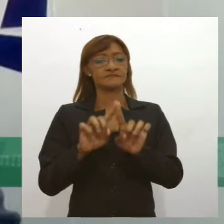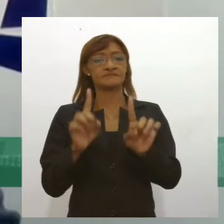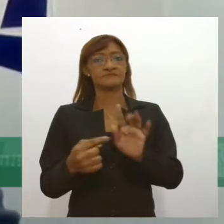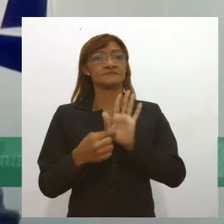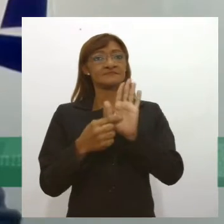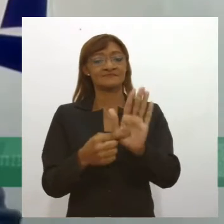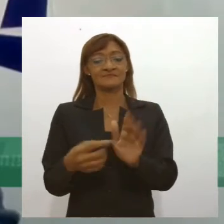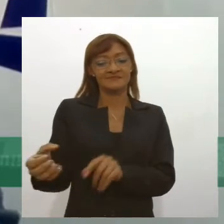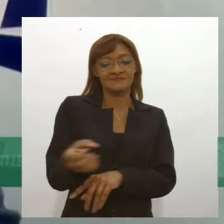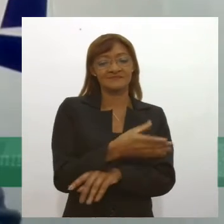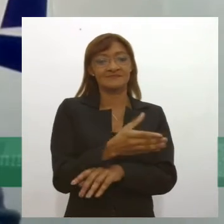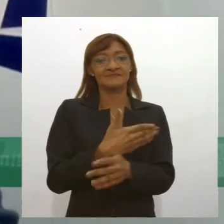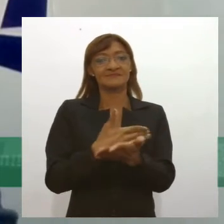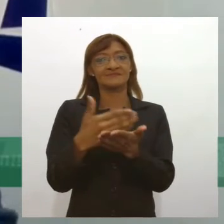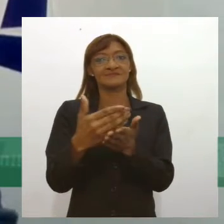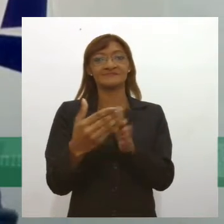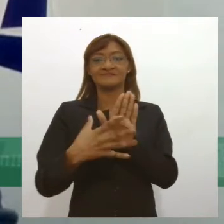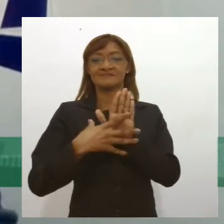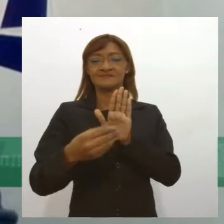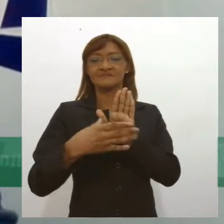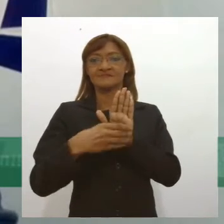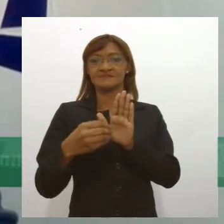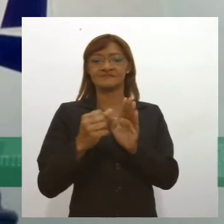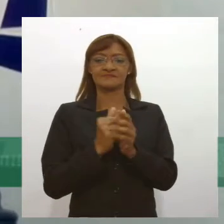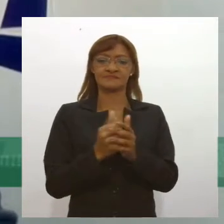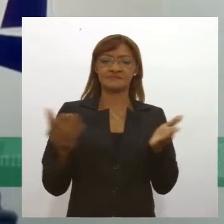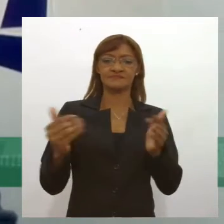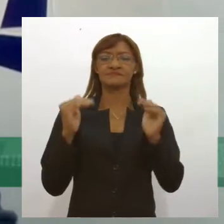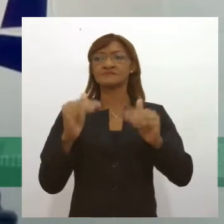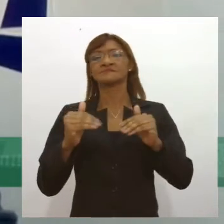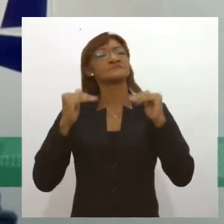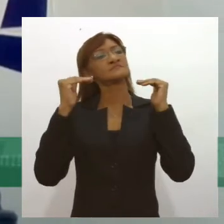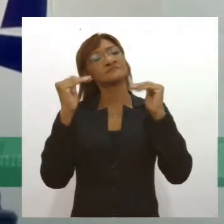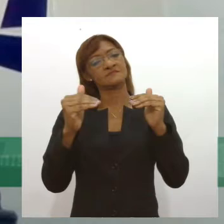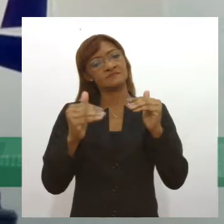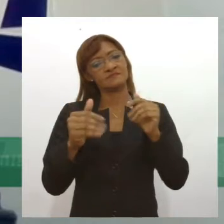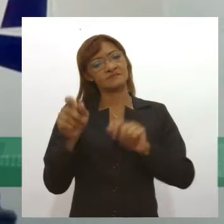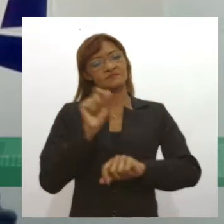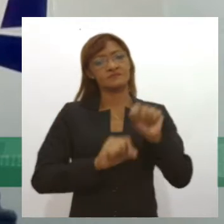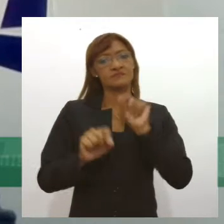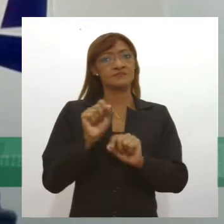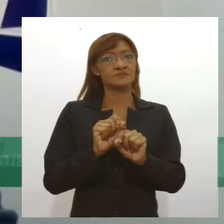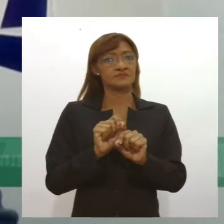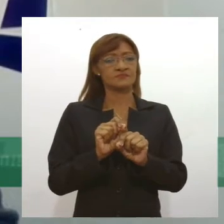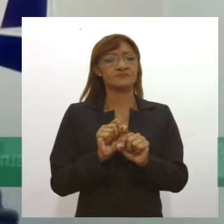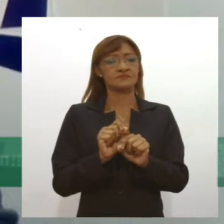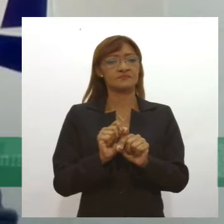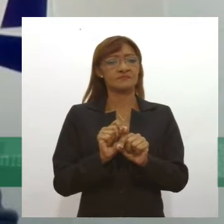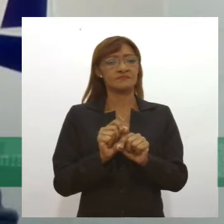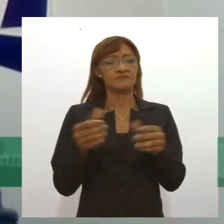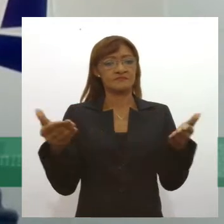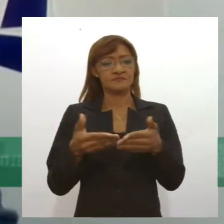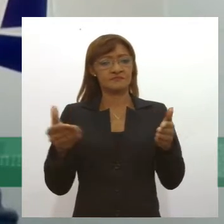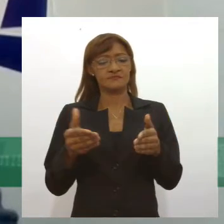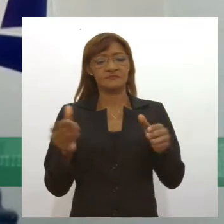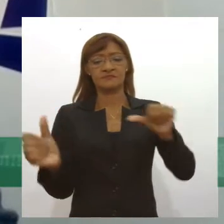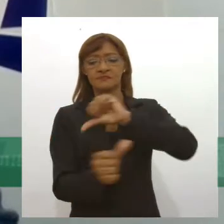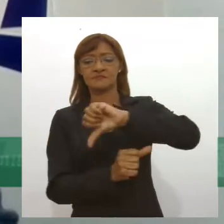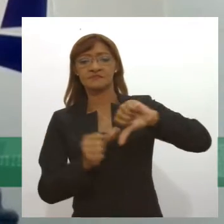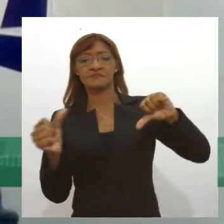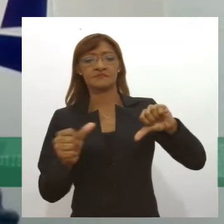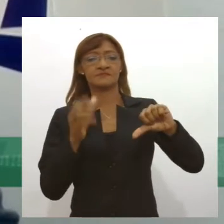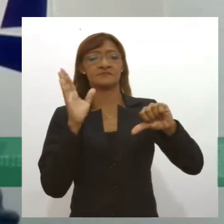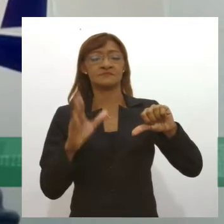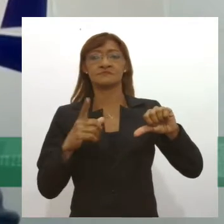nova figura, nessa nova modalidade, que foi um grande avanço para eliminar essa energia desprendida no campo burocrático da condução